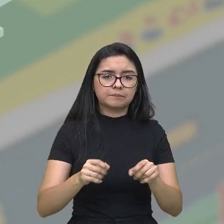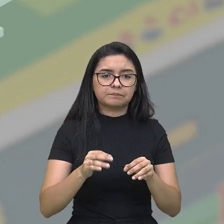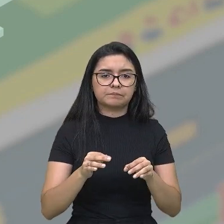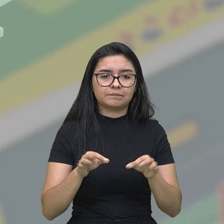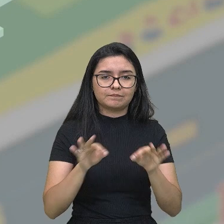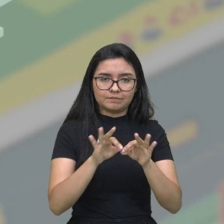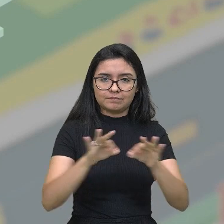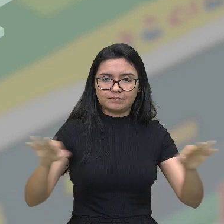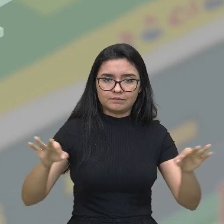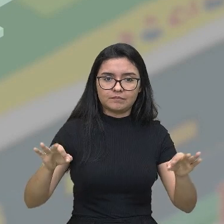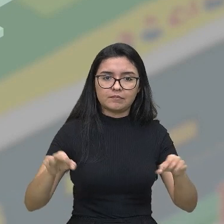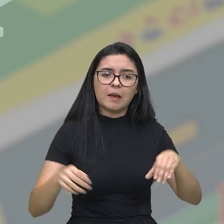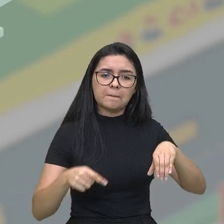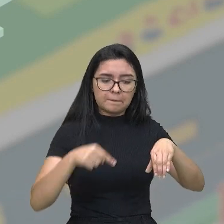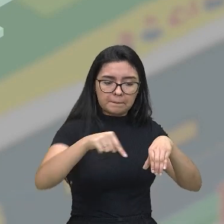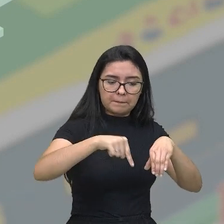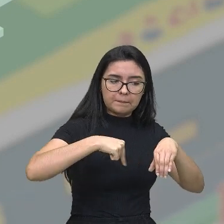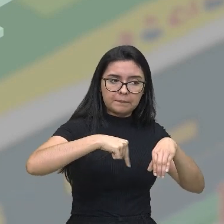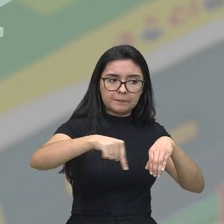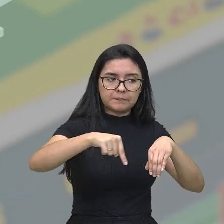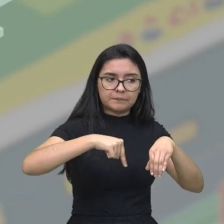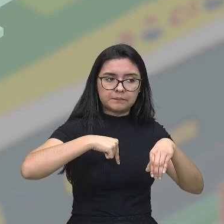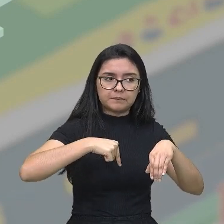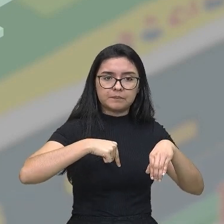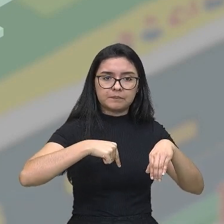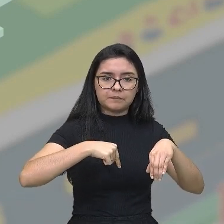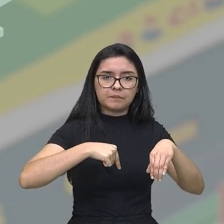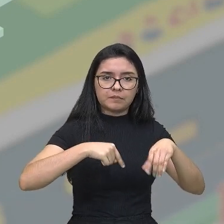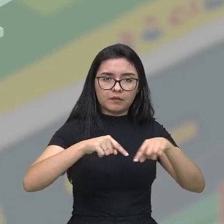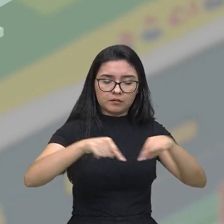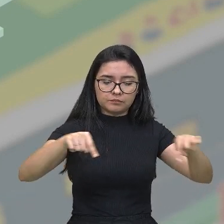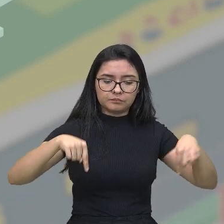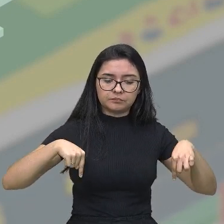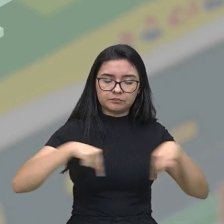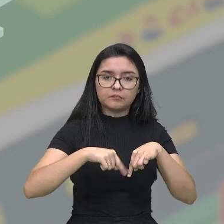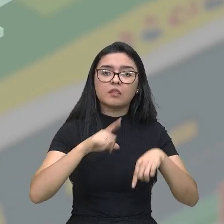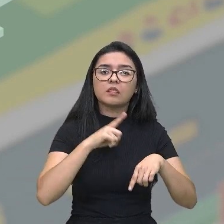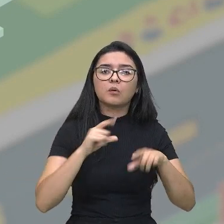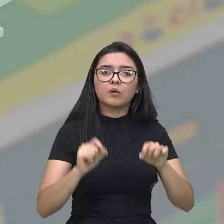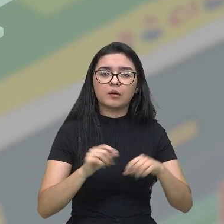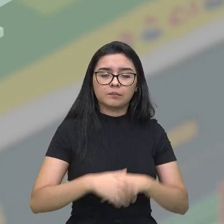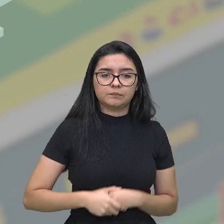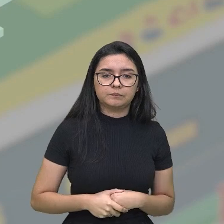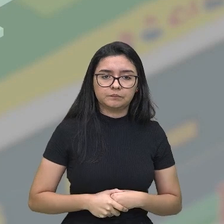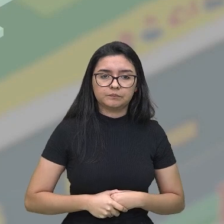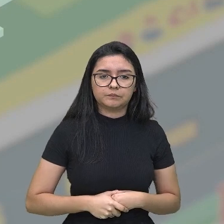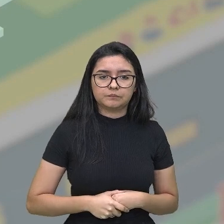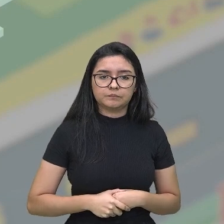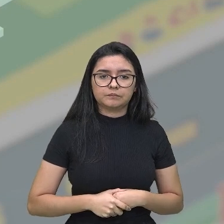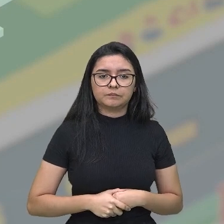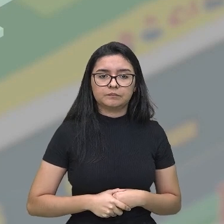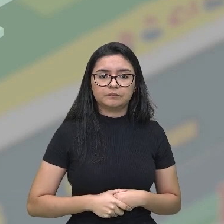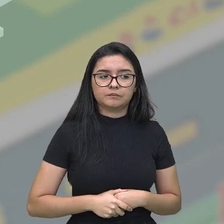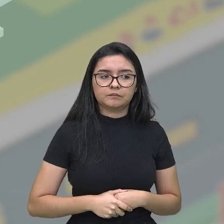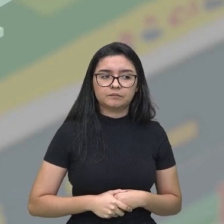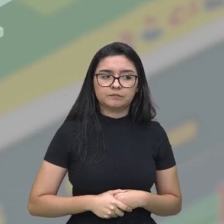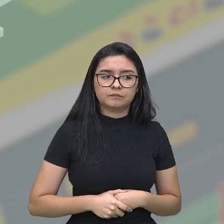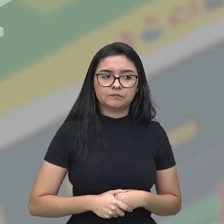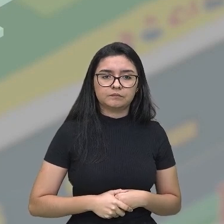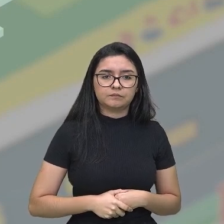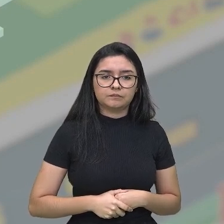em cima, na entrada da área do goleiro, né? Você tem então aí a ideia intuitiva